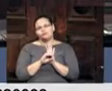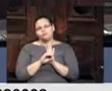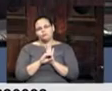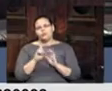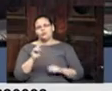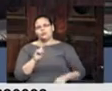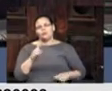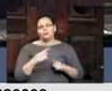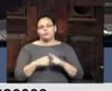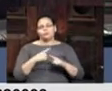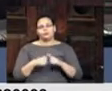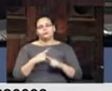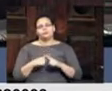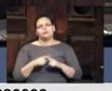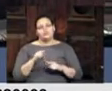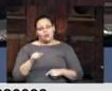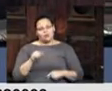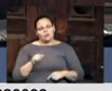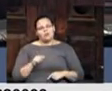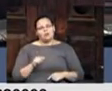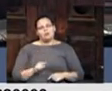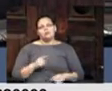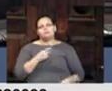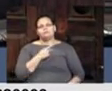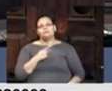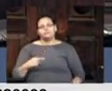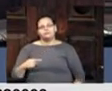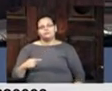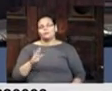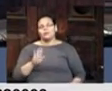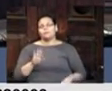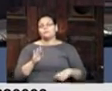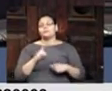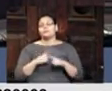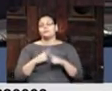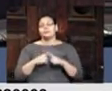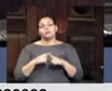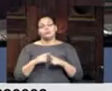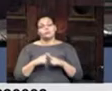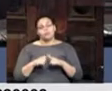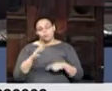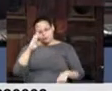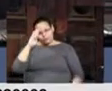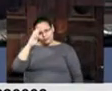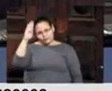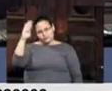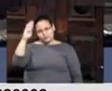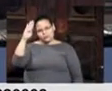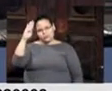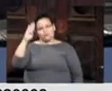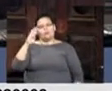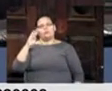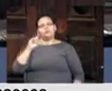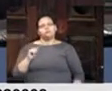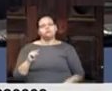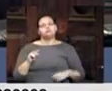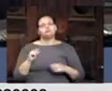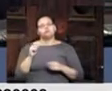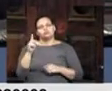não apenas por ter presidido a Assembleia Nacional Constituinte, mas por ter sido o principal articulador